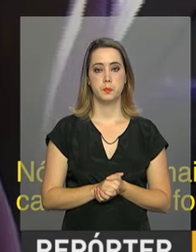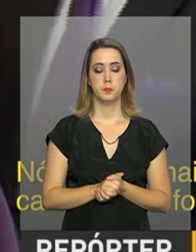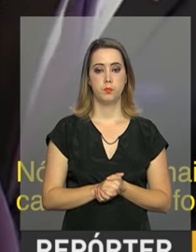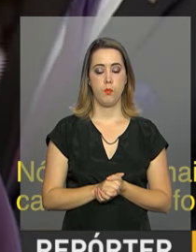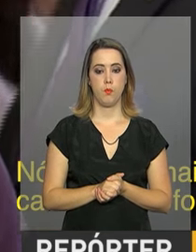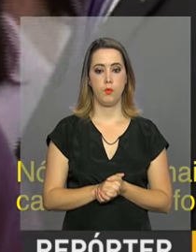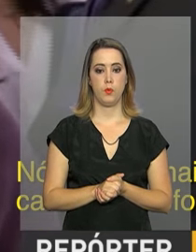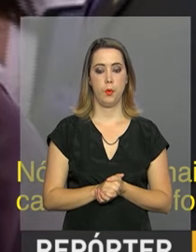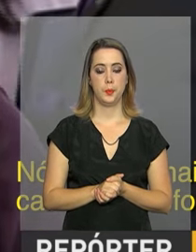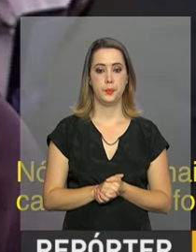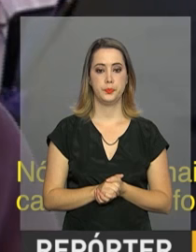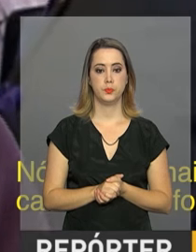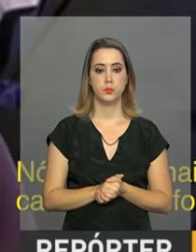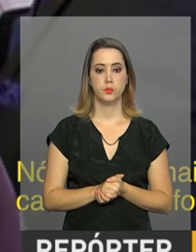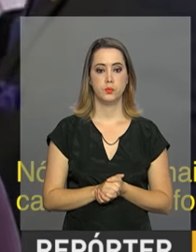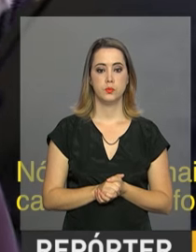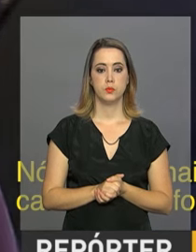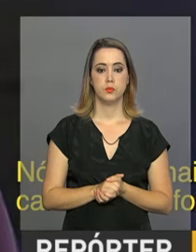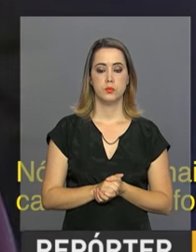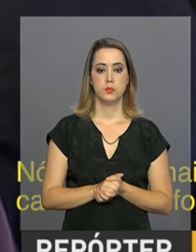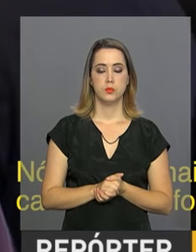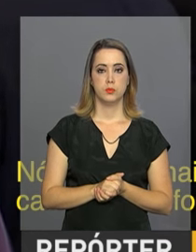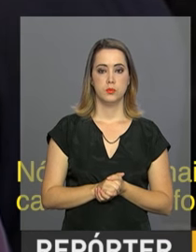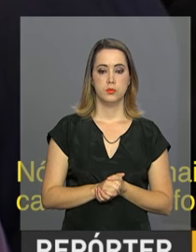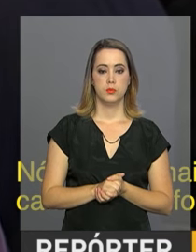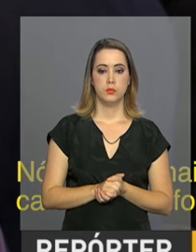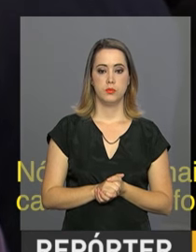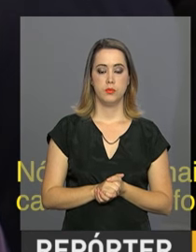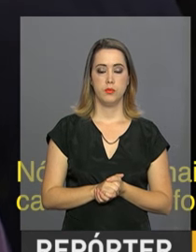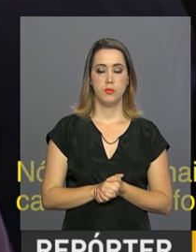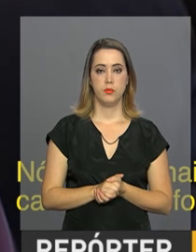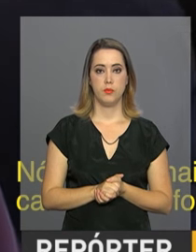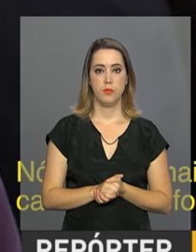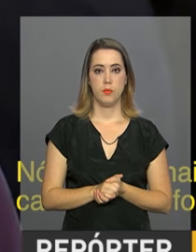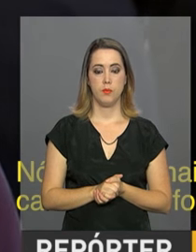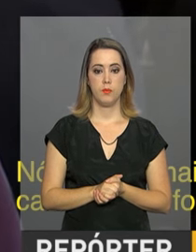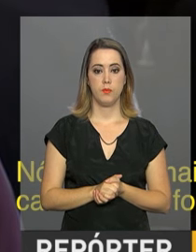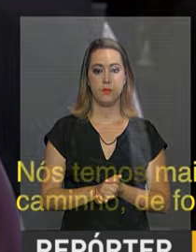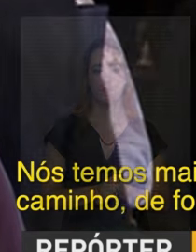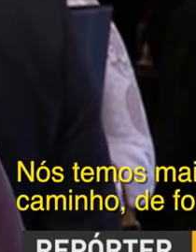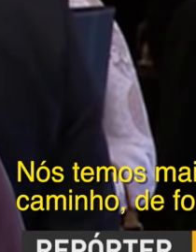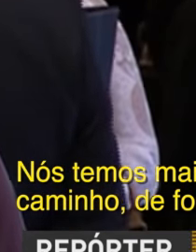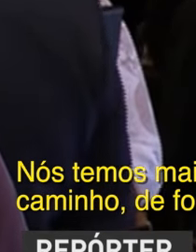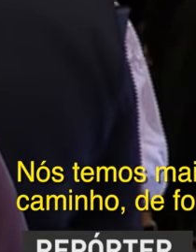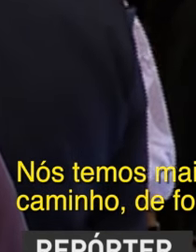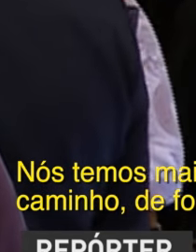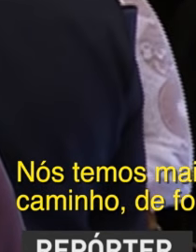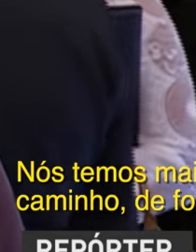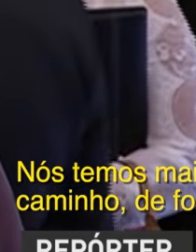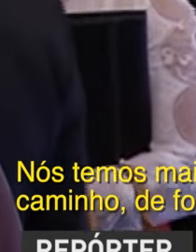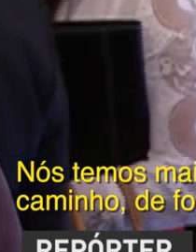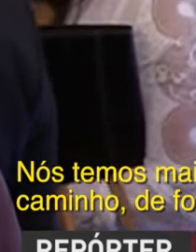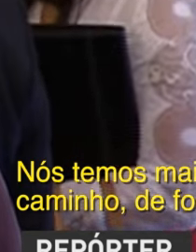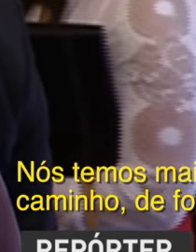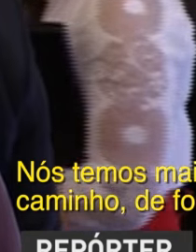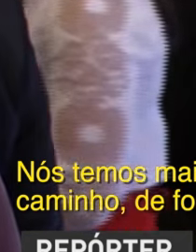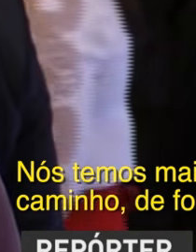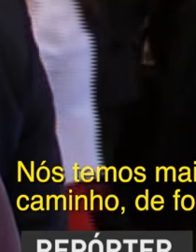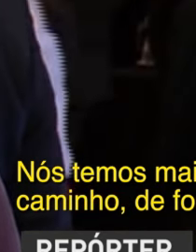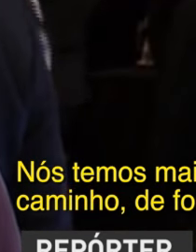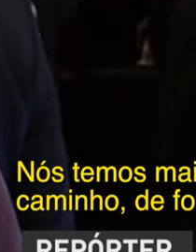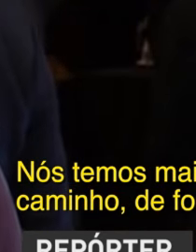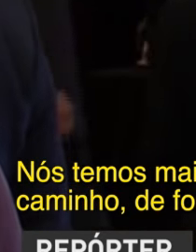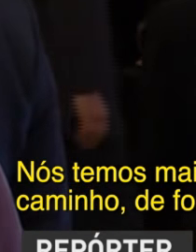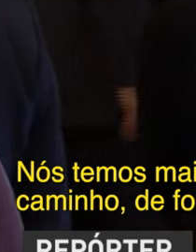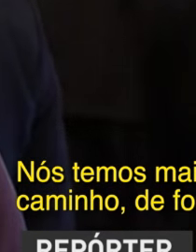in Lebanon. And as such, this is a start for a new path of strengthening our relations, not on